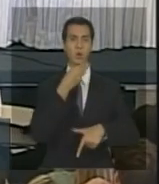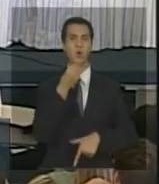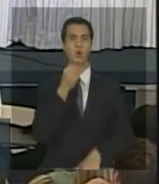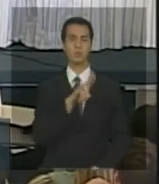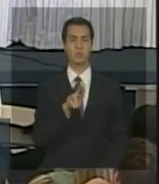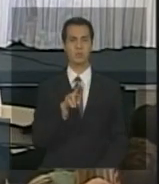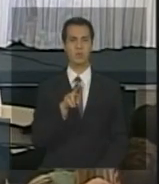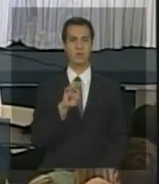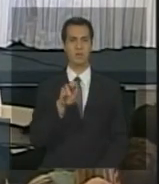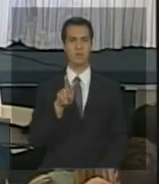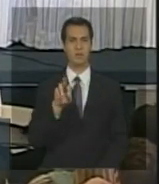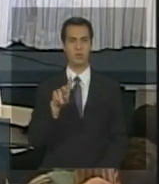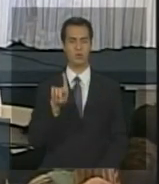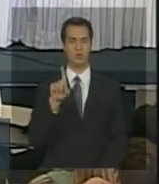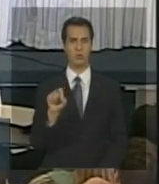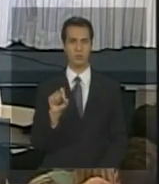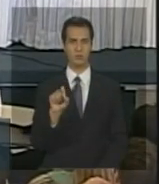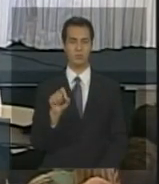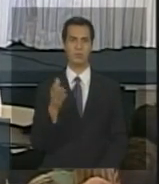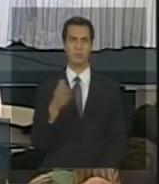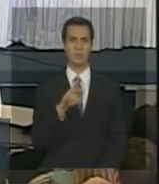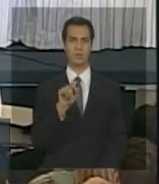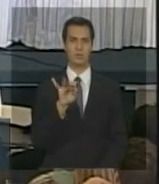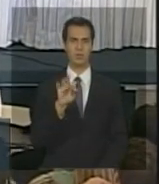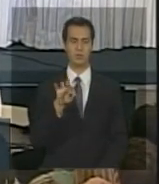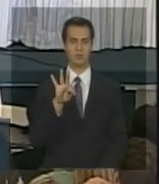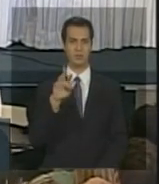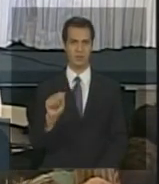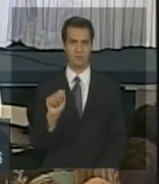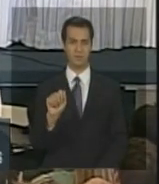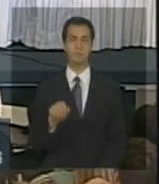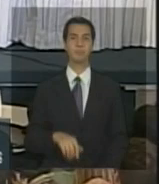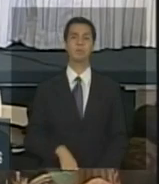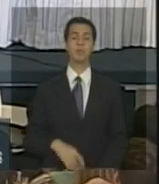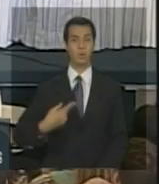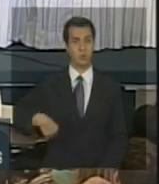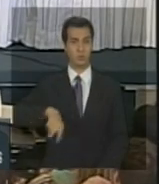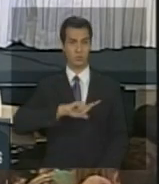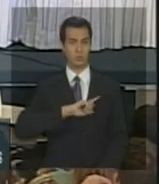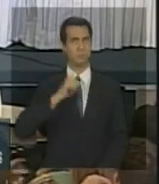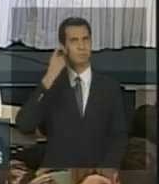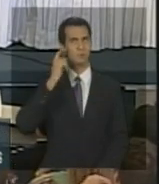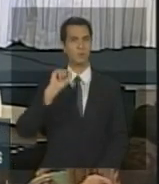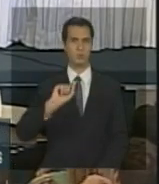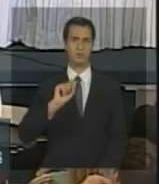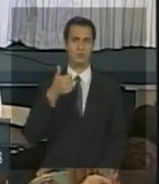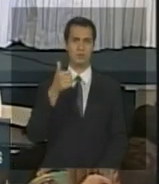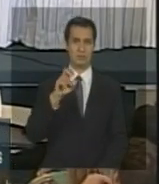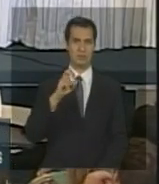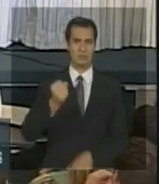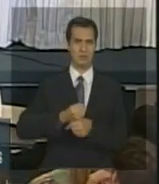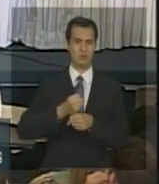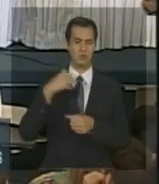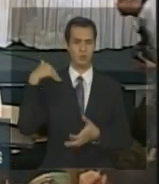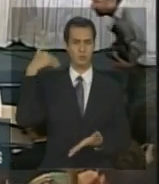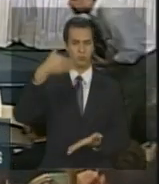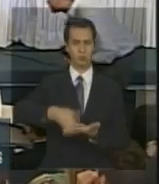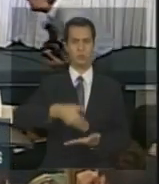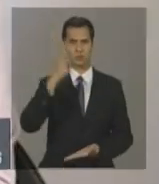da palavra. Bem, senhoras e senhores, para nós, 15 anos é muito importante para uma política pública no Brasil.